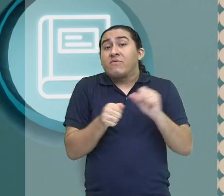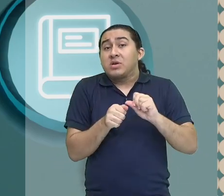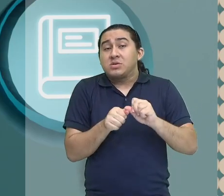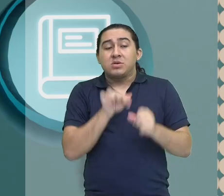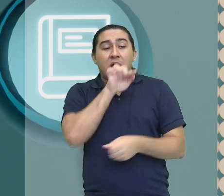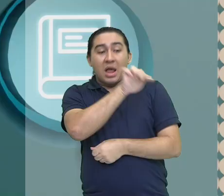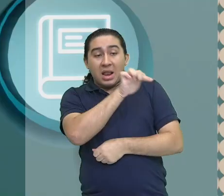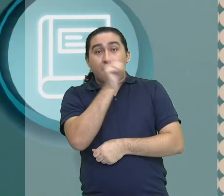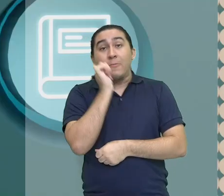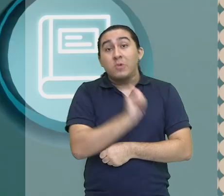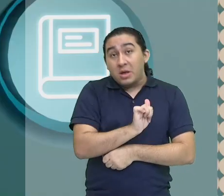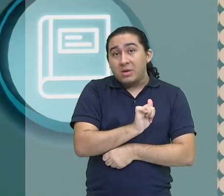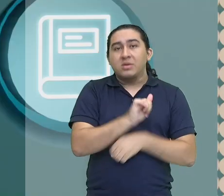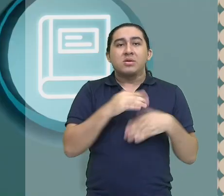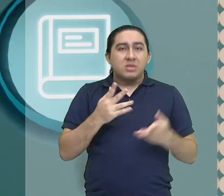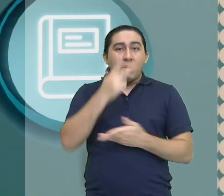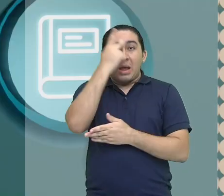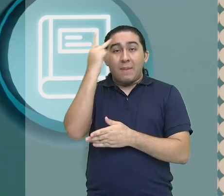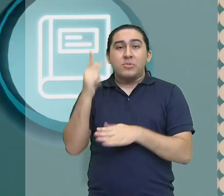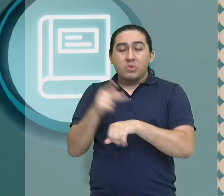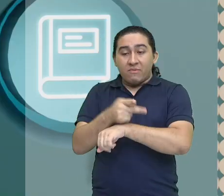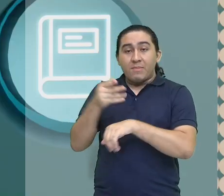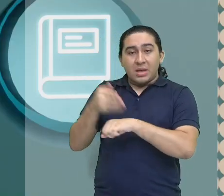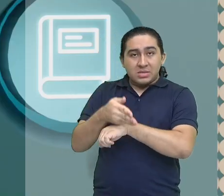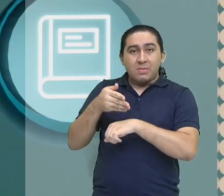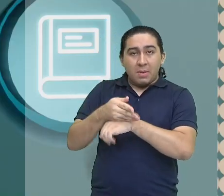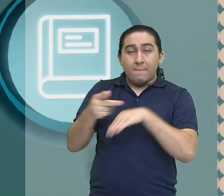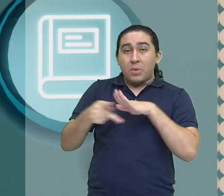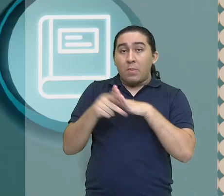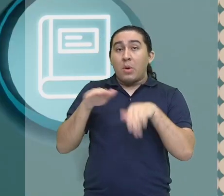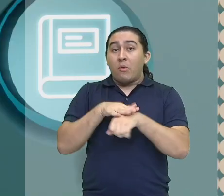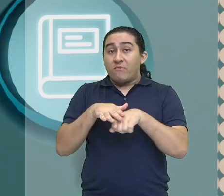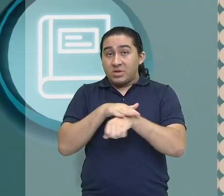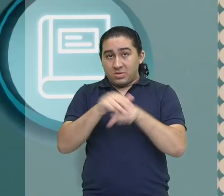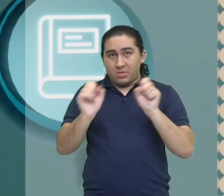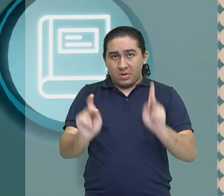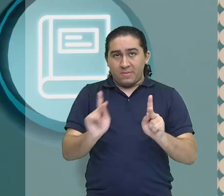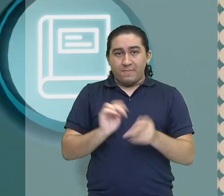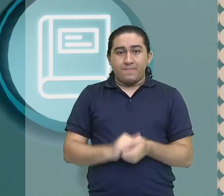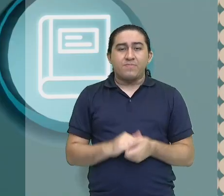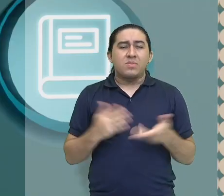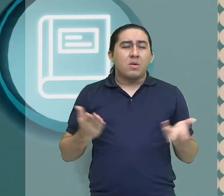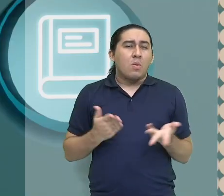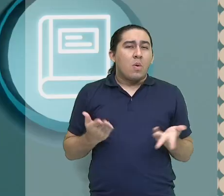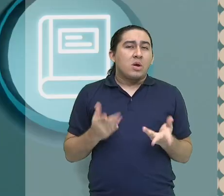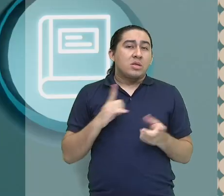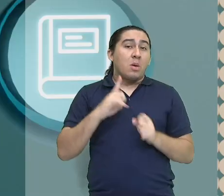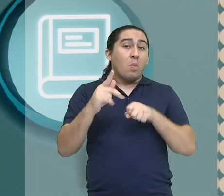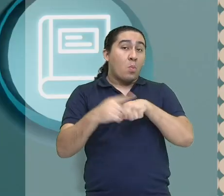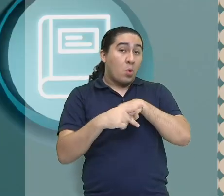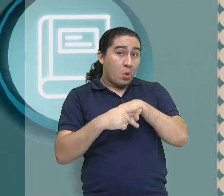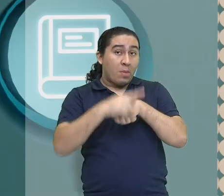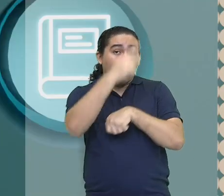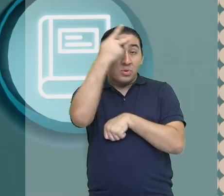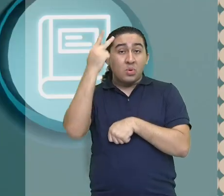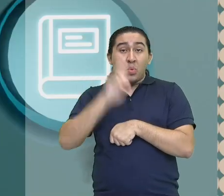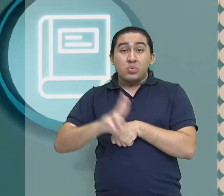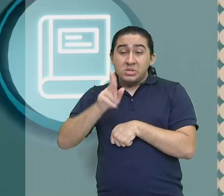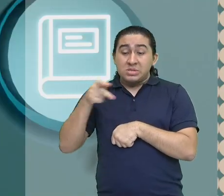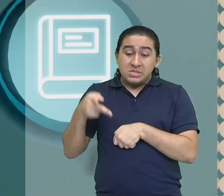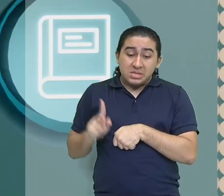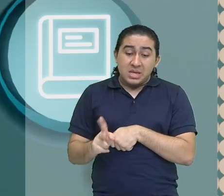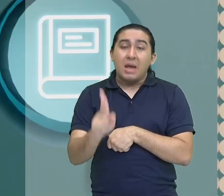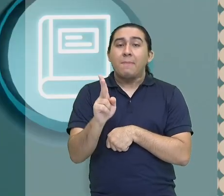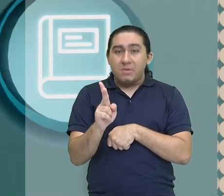bom? Então, são as pessoas que participam aí desse discurso. Agora, existe um pronome que as pessoas utilizam